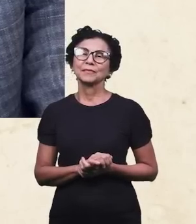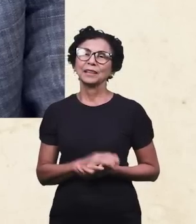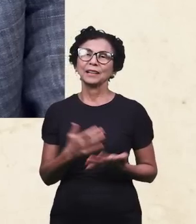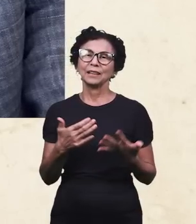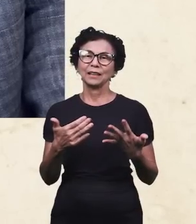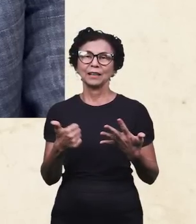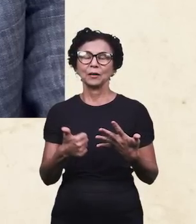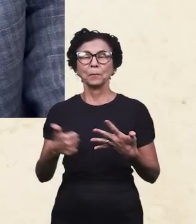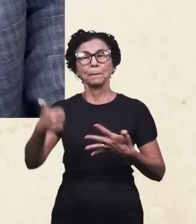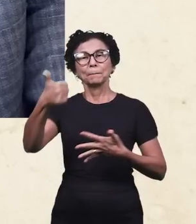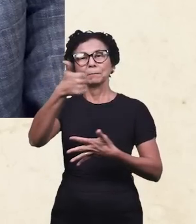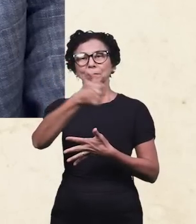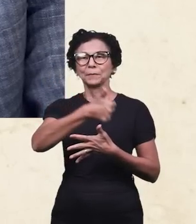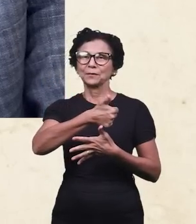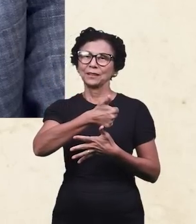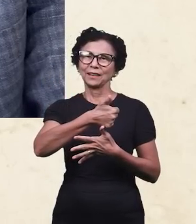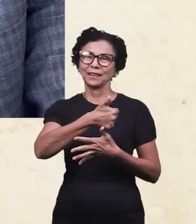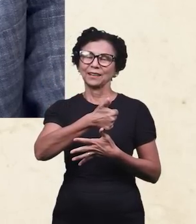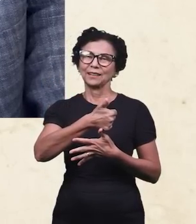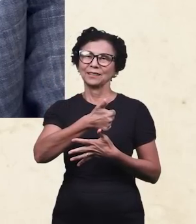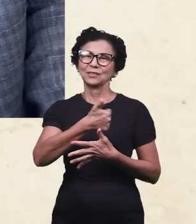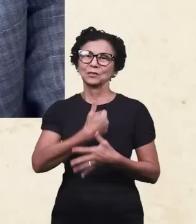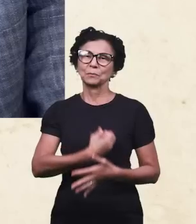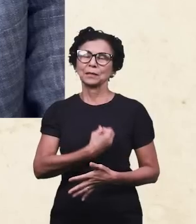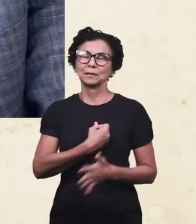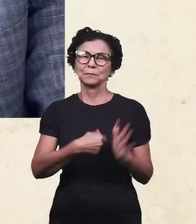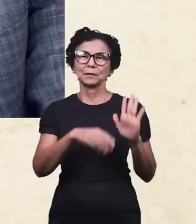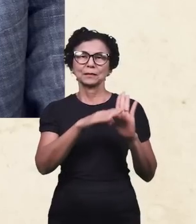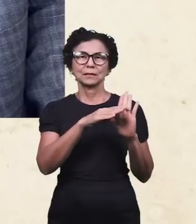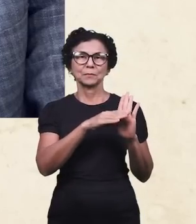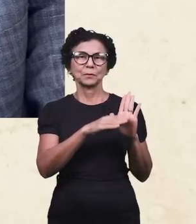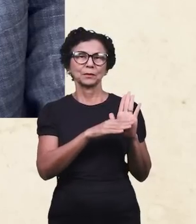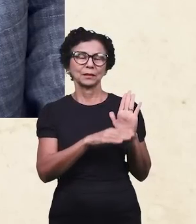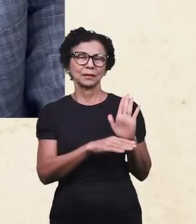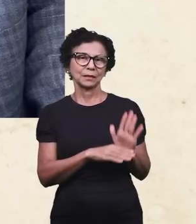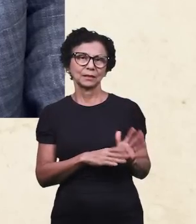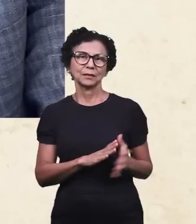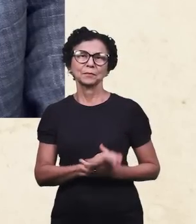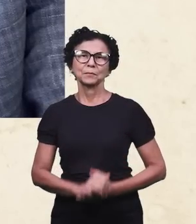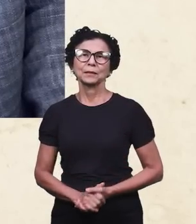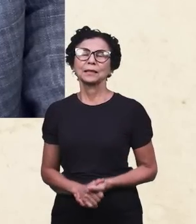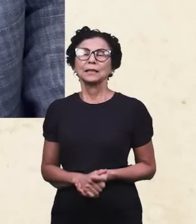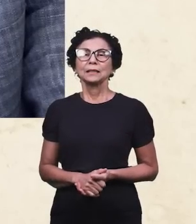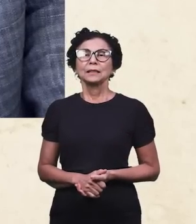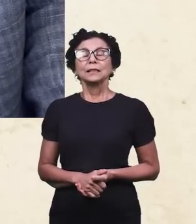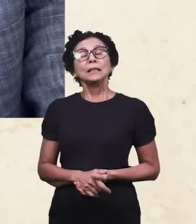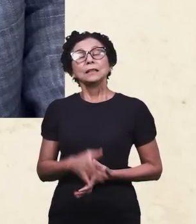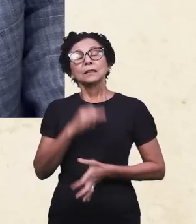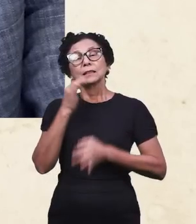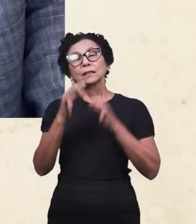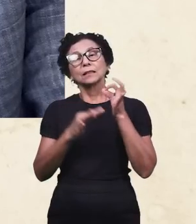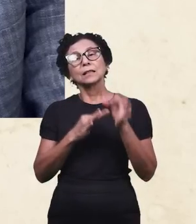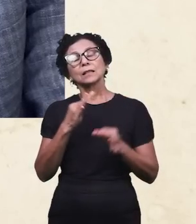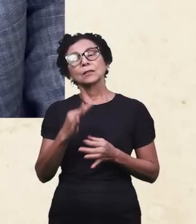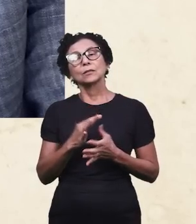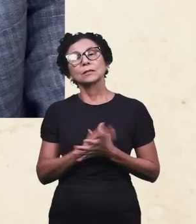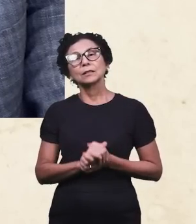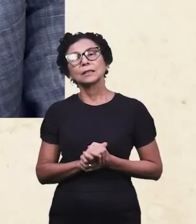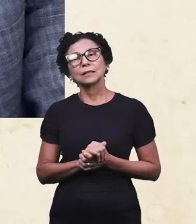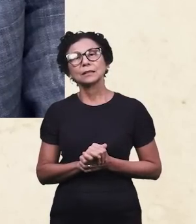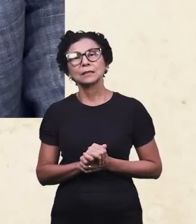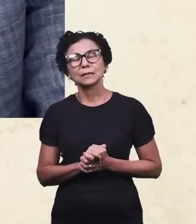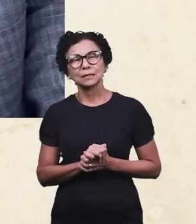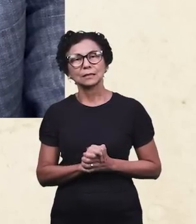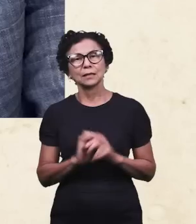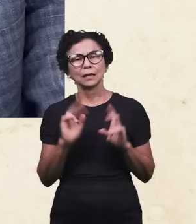deste programa e assim tendo a oportunidade de abordar esse tema tão pertinente na vida do jovem, que está